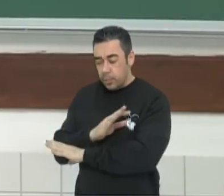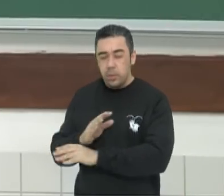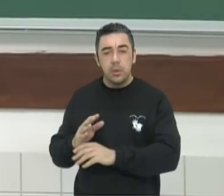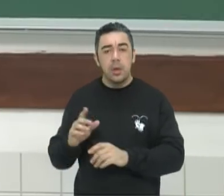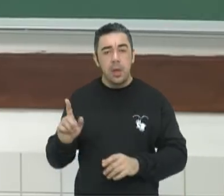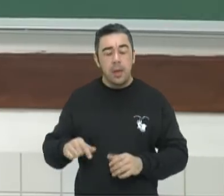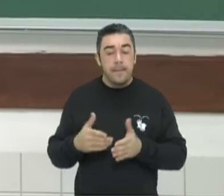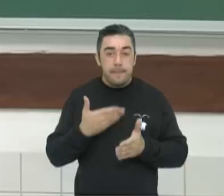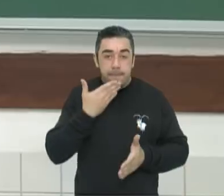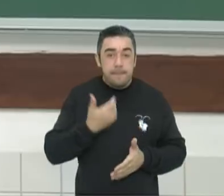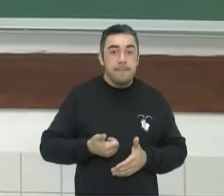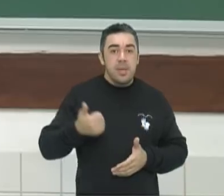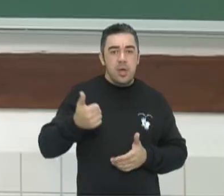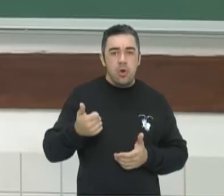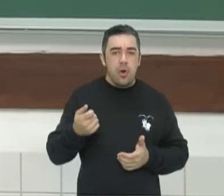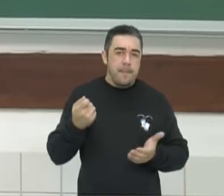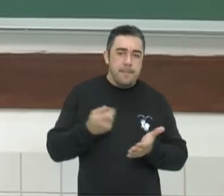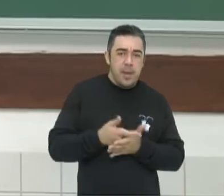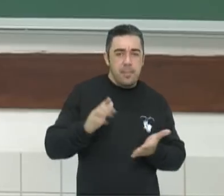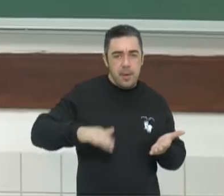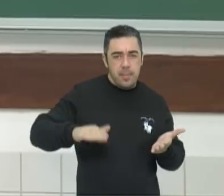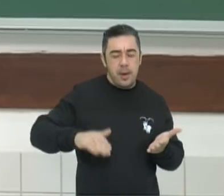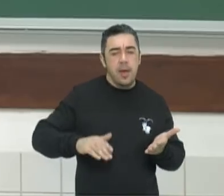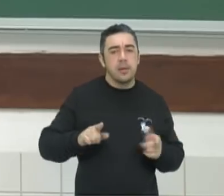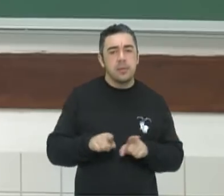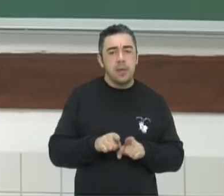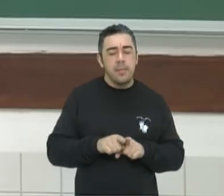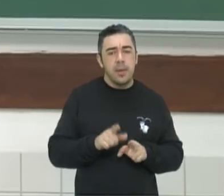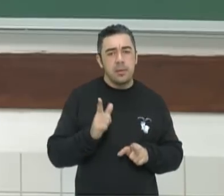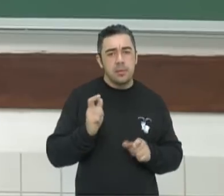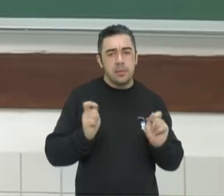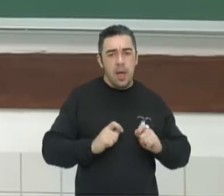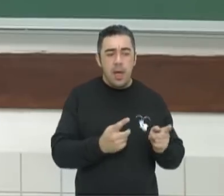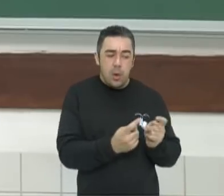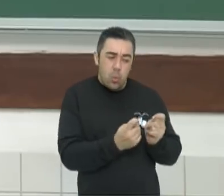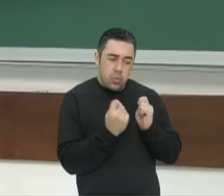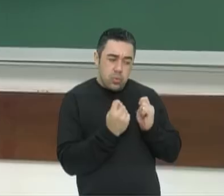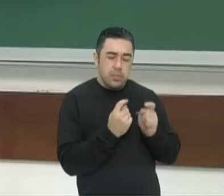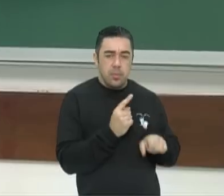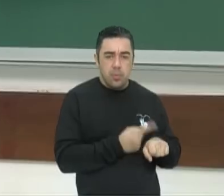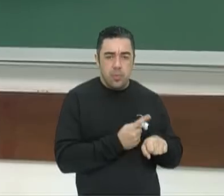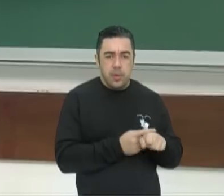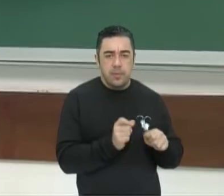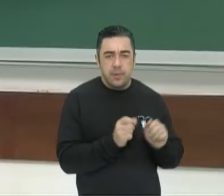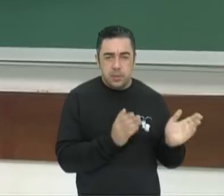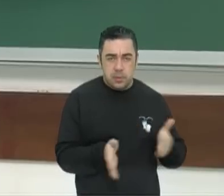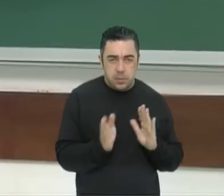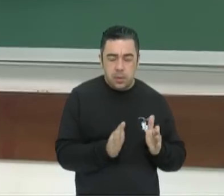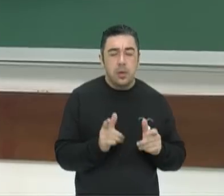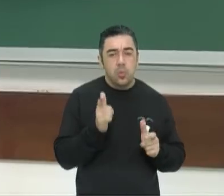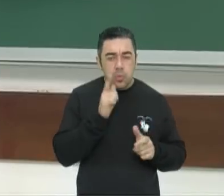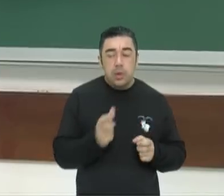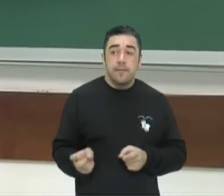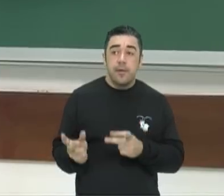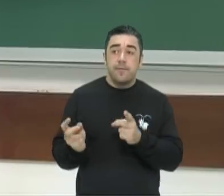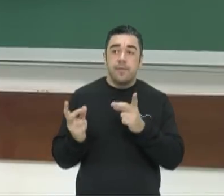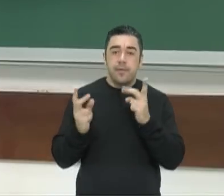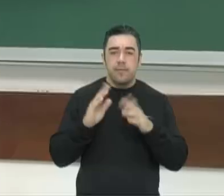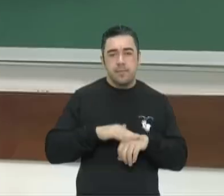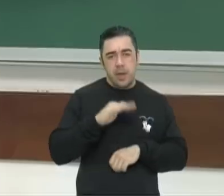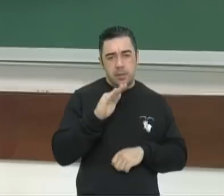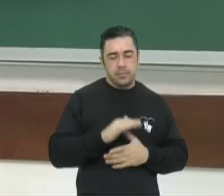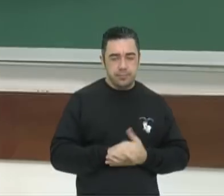ampliando, melhorando o seu preço, economizando no momento da produção e conseguindo maior mercado, ou seja, maior quantidade de